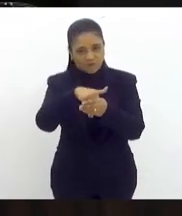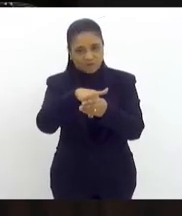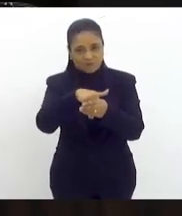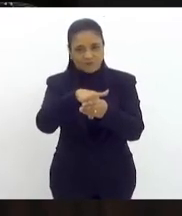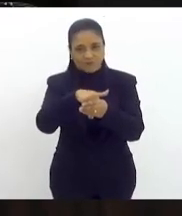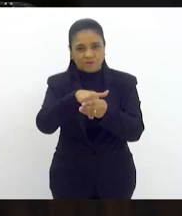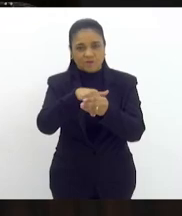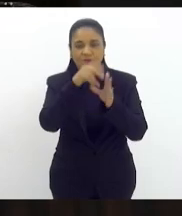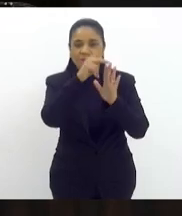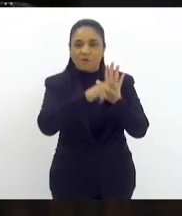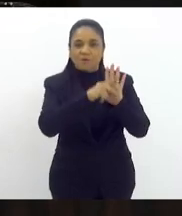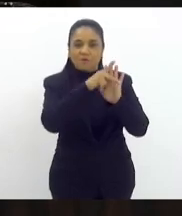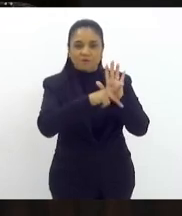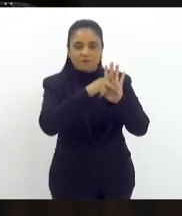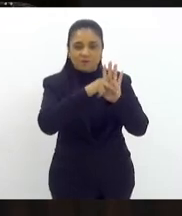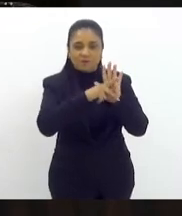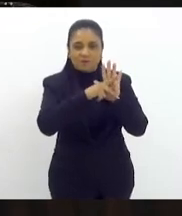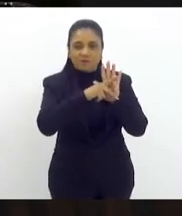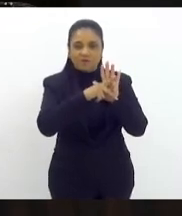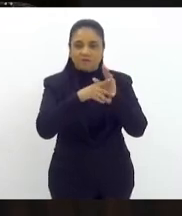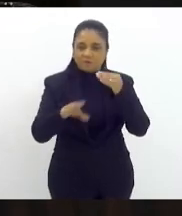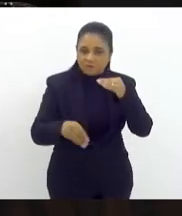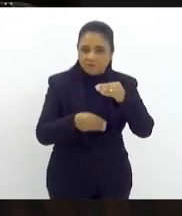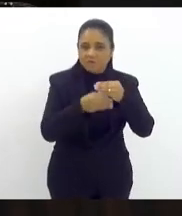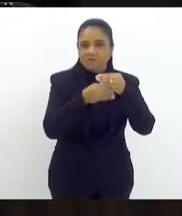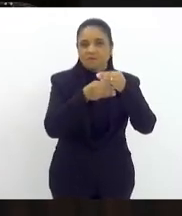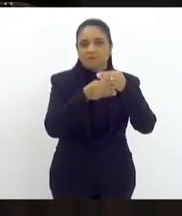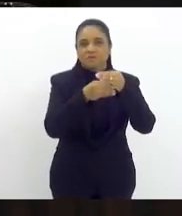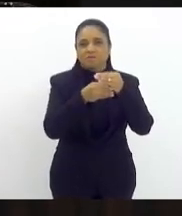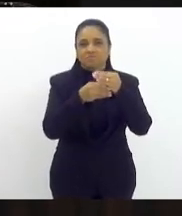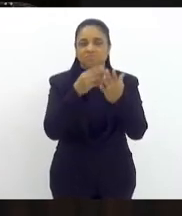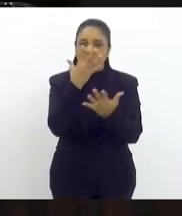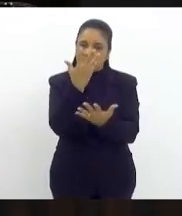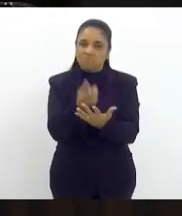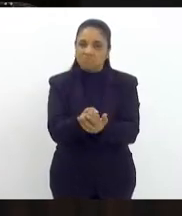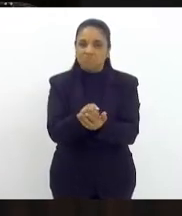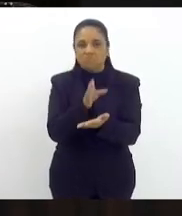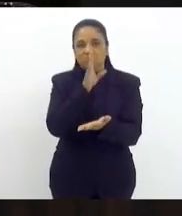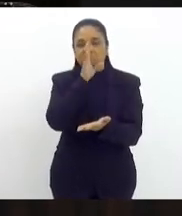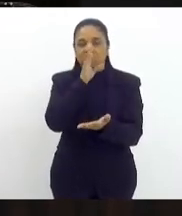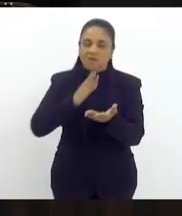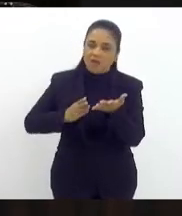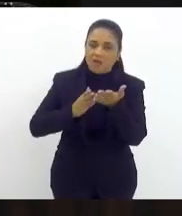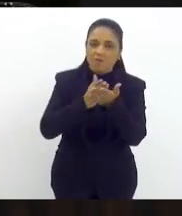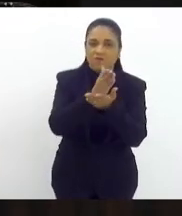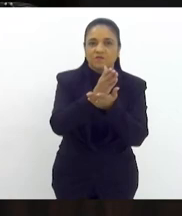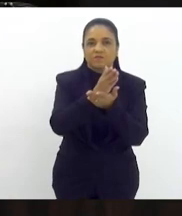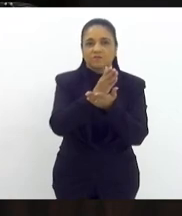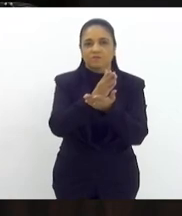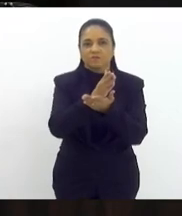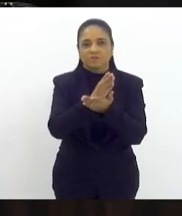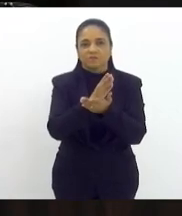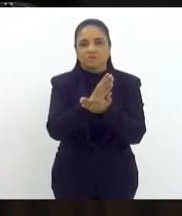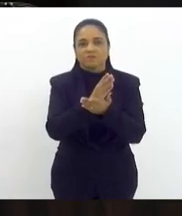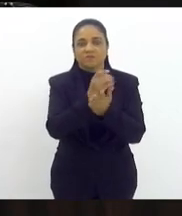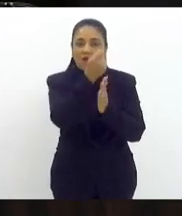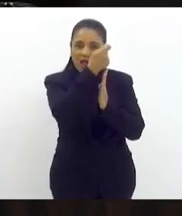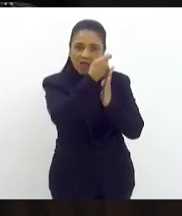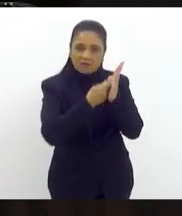o projeto assim emendado. Senhores que aprovam, permanecem como estão, aprovados. Vai a